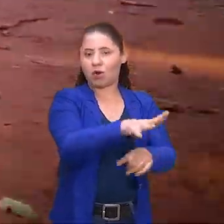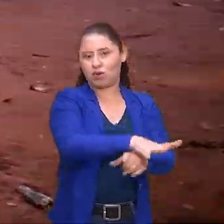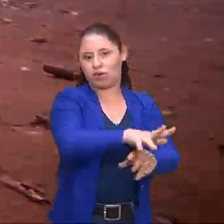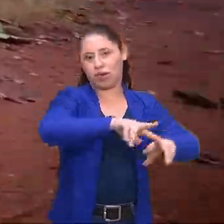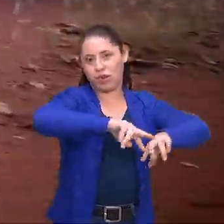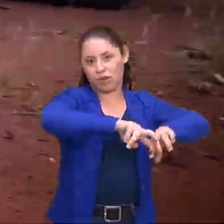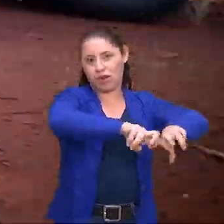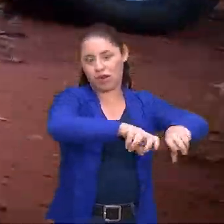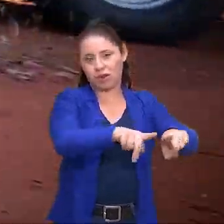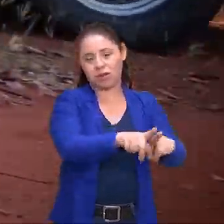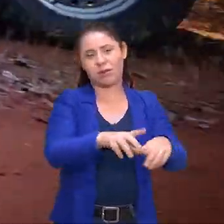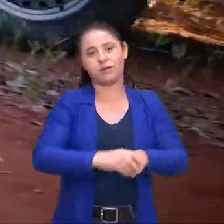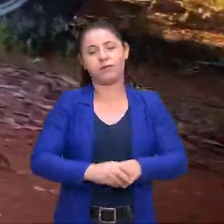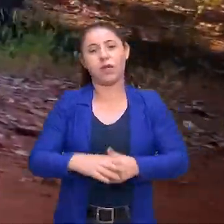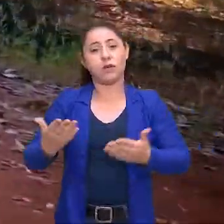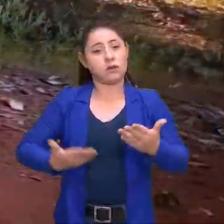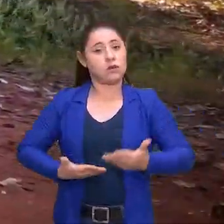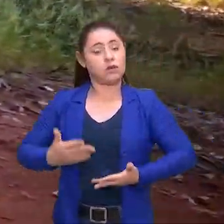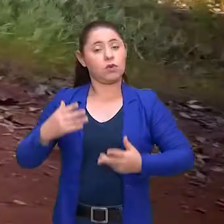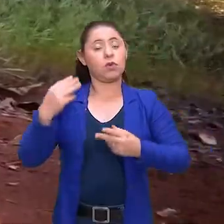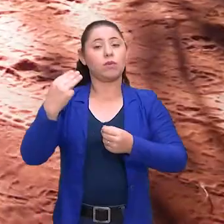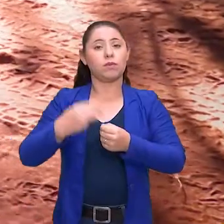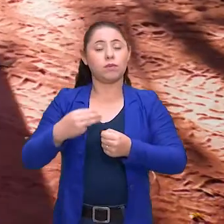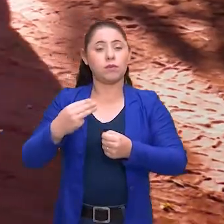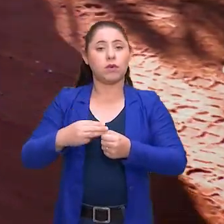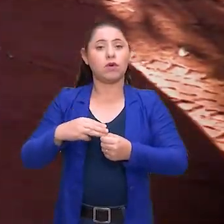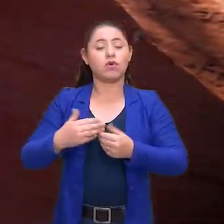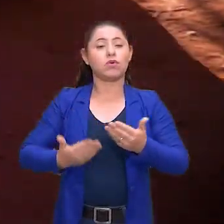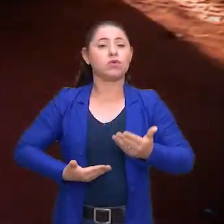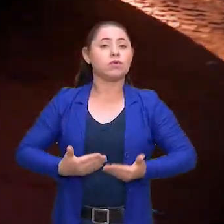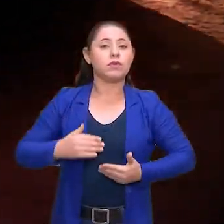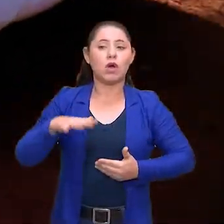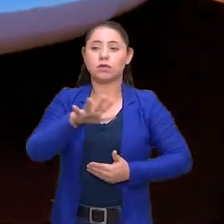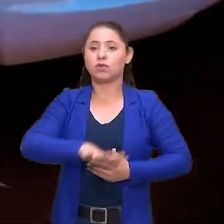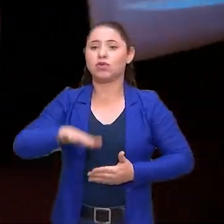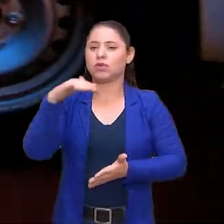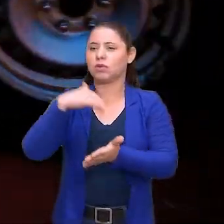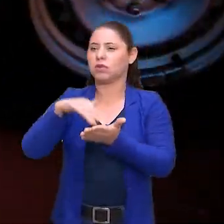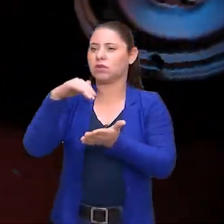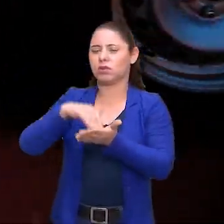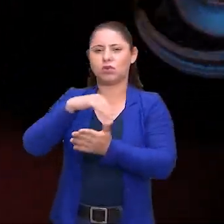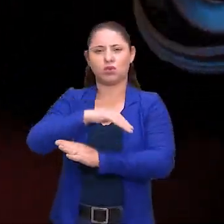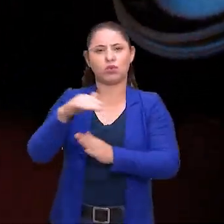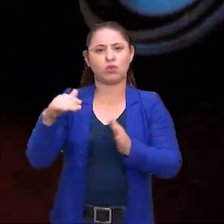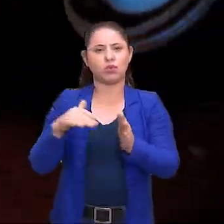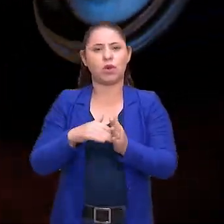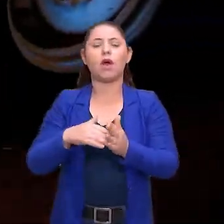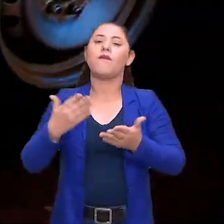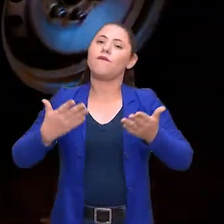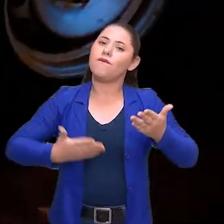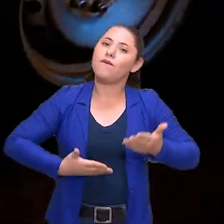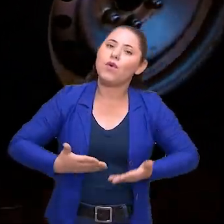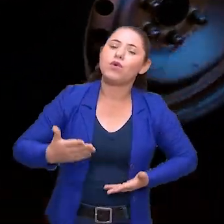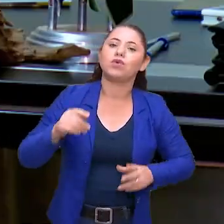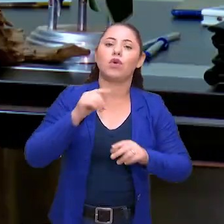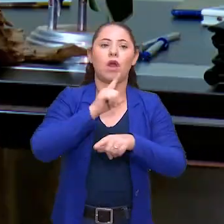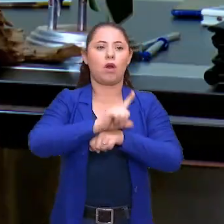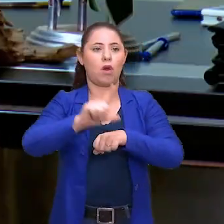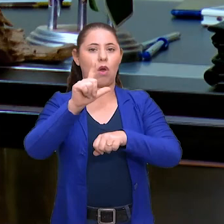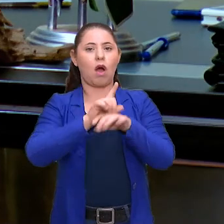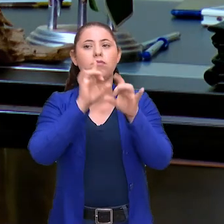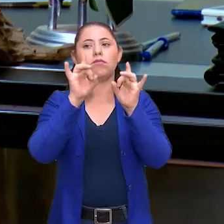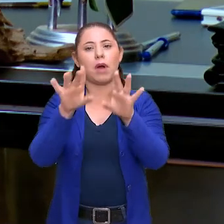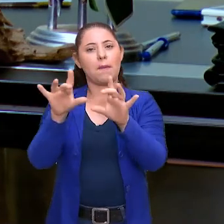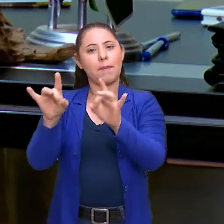que a nossa gente, os nossos servidores municipais, todos os nossos colaboradores de todas as secretarias, os funcionários